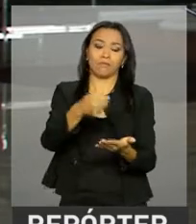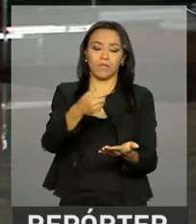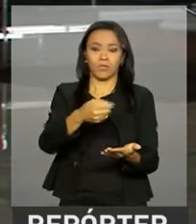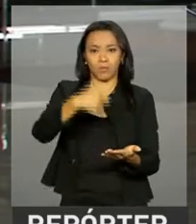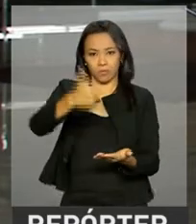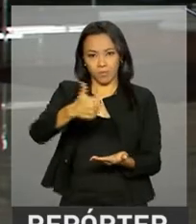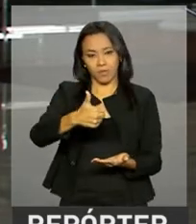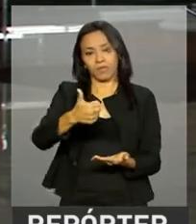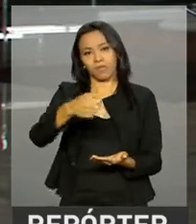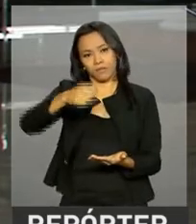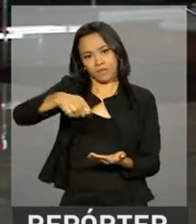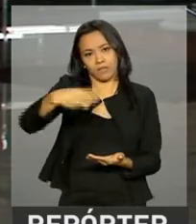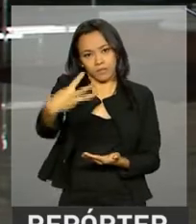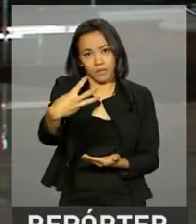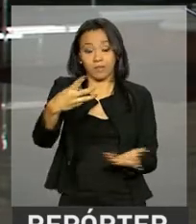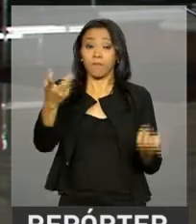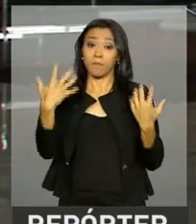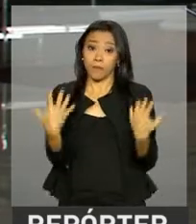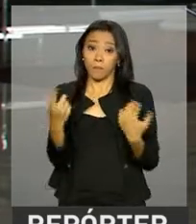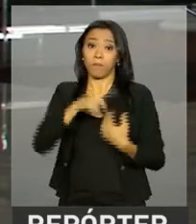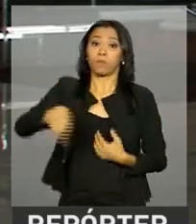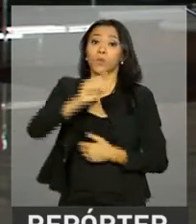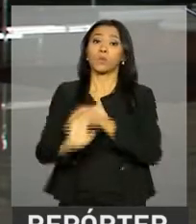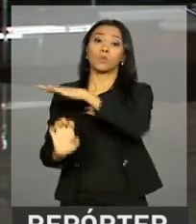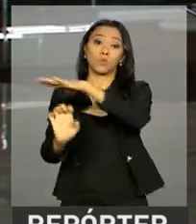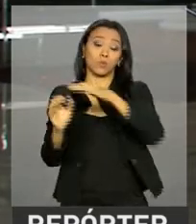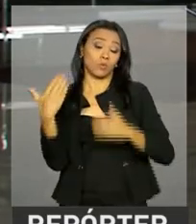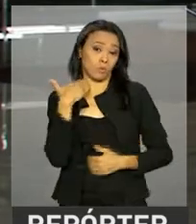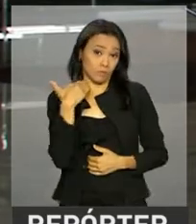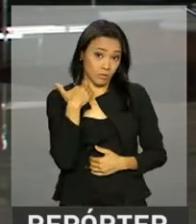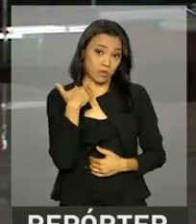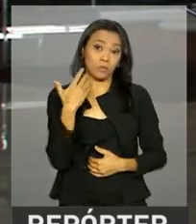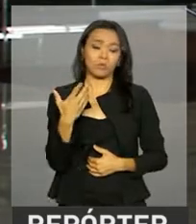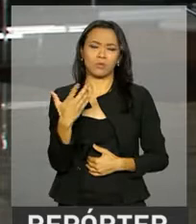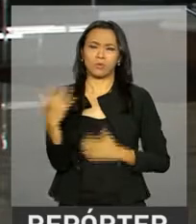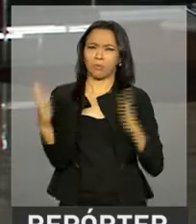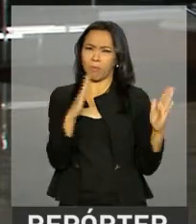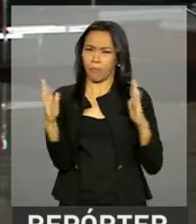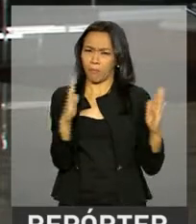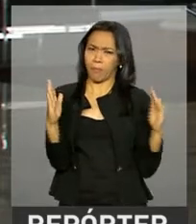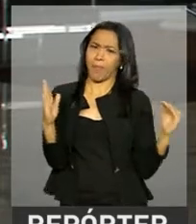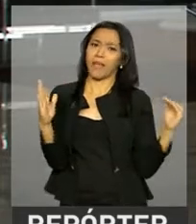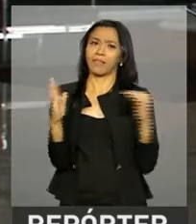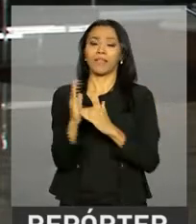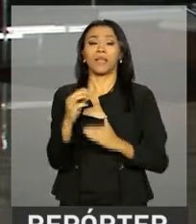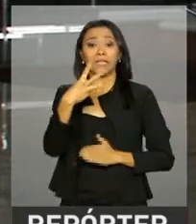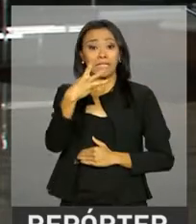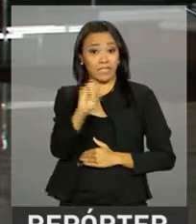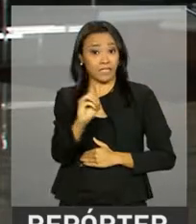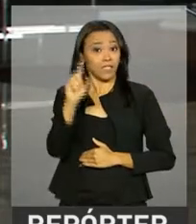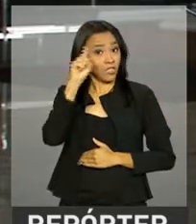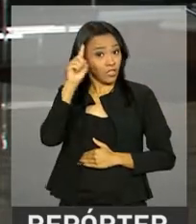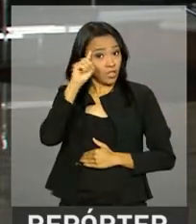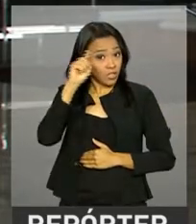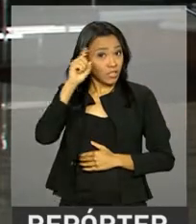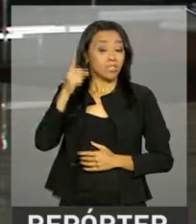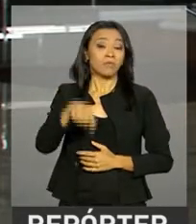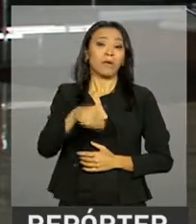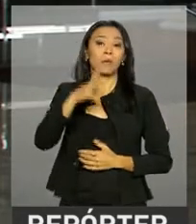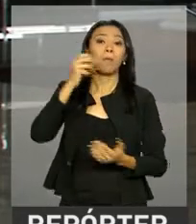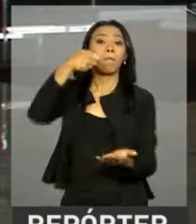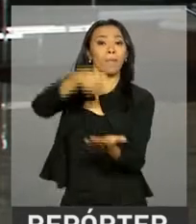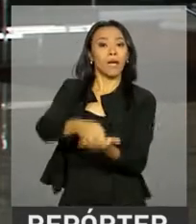proposta as instituições as instituições financeiras poderão oferecer um prazo máximo de 30 dias para o pagamento rotativo do cartão